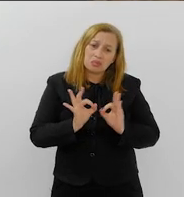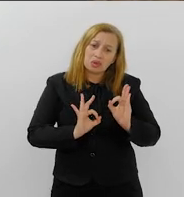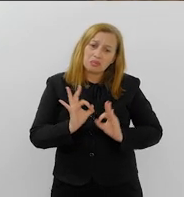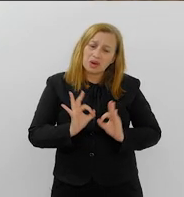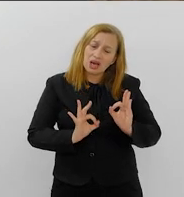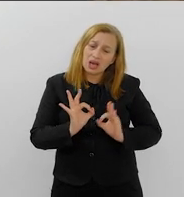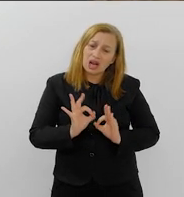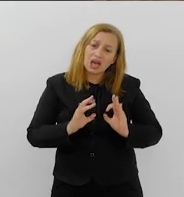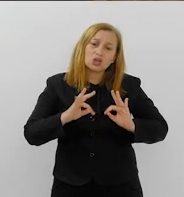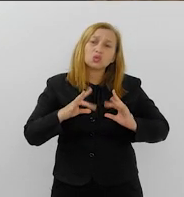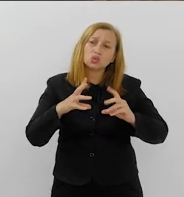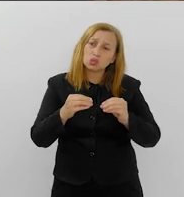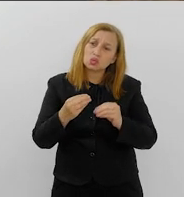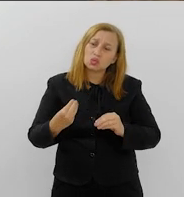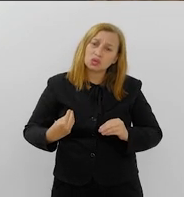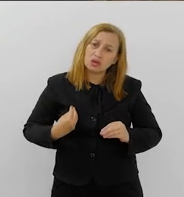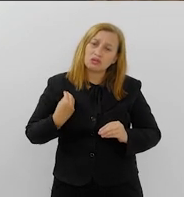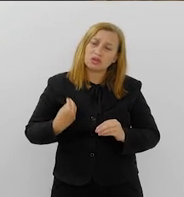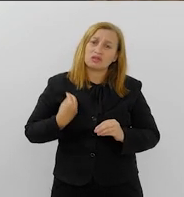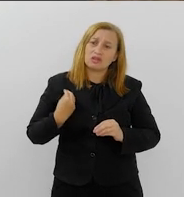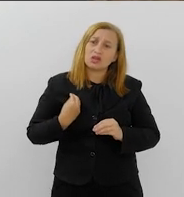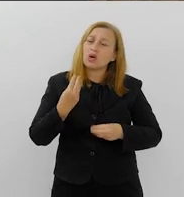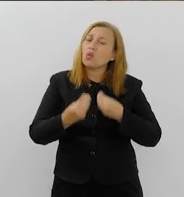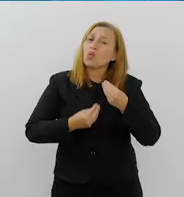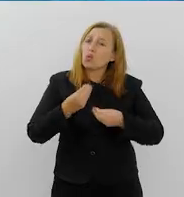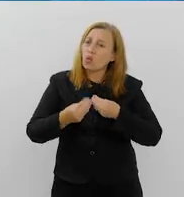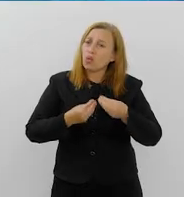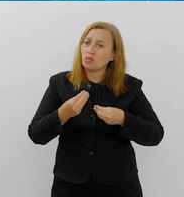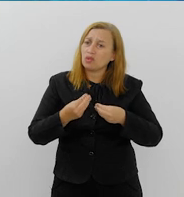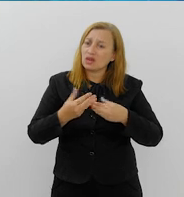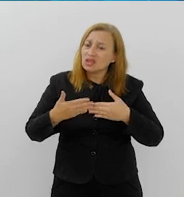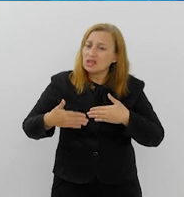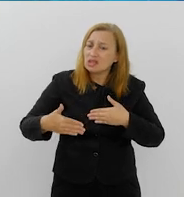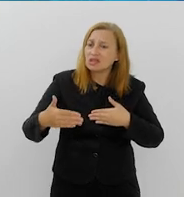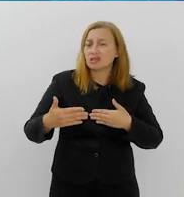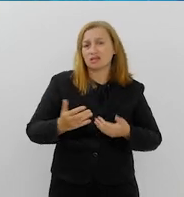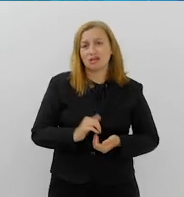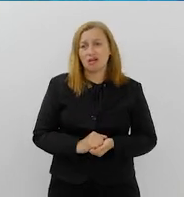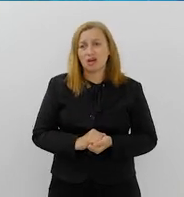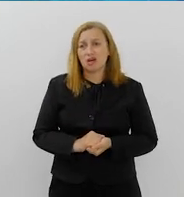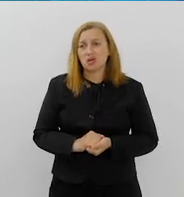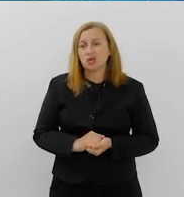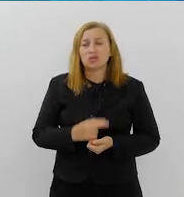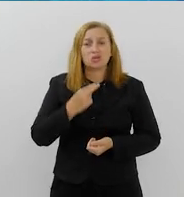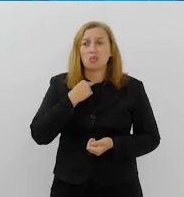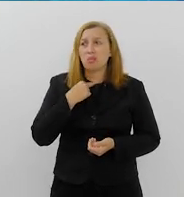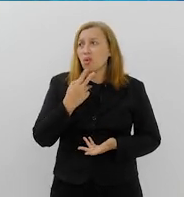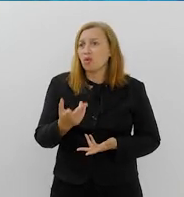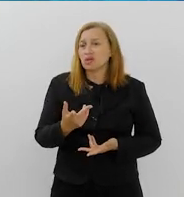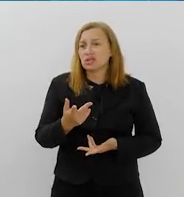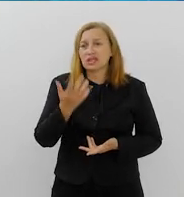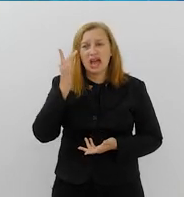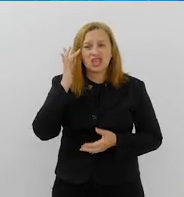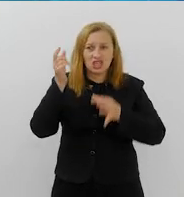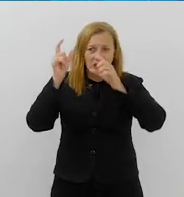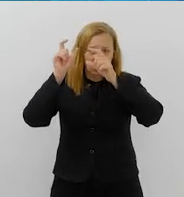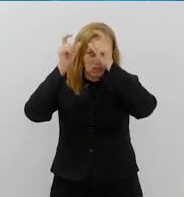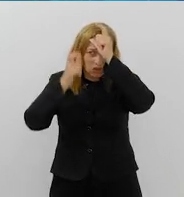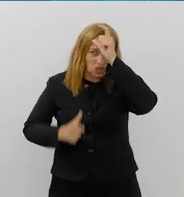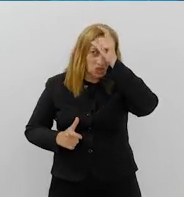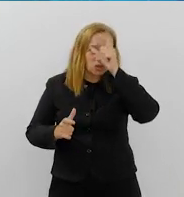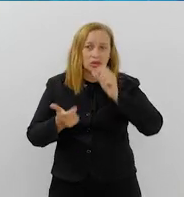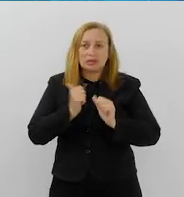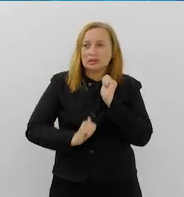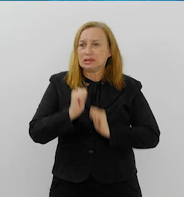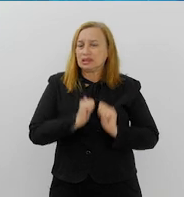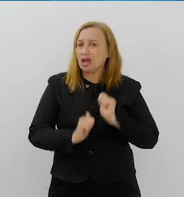reelaborar tudo que eu estou vivendo, como vai ser a partir daquele momento. Eu não posso classificar como um transtorno